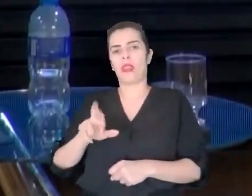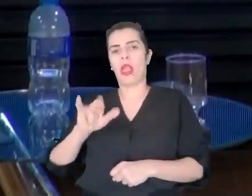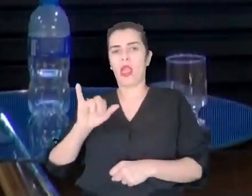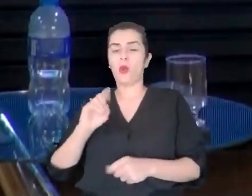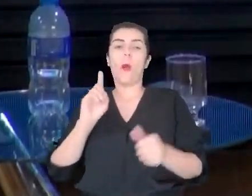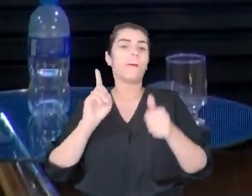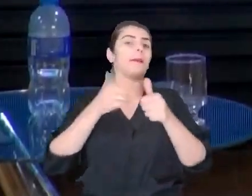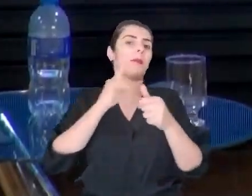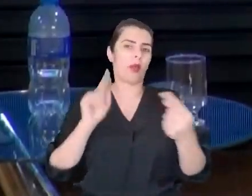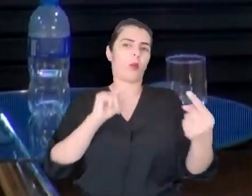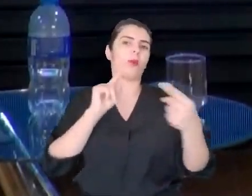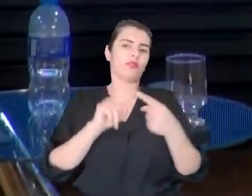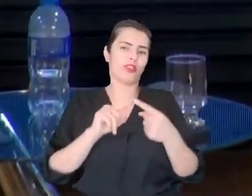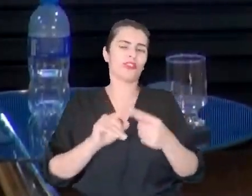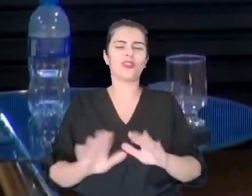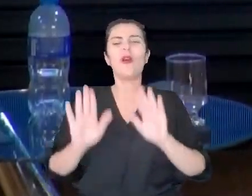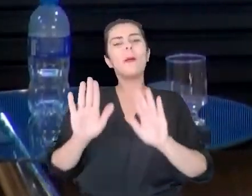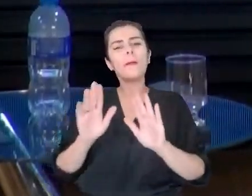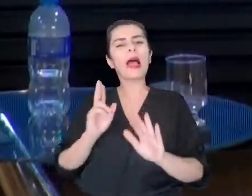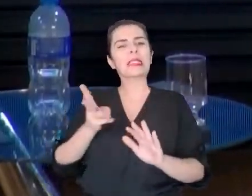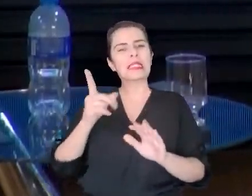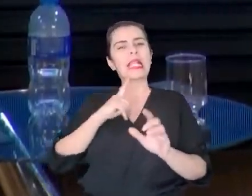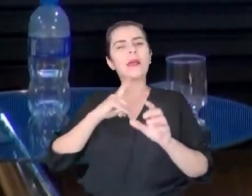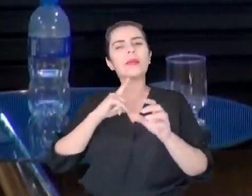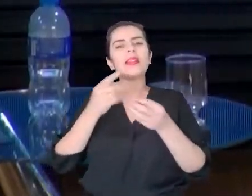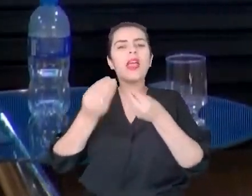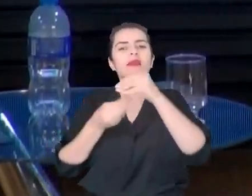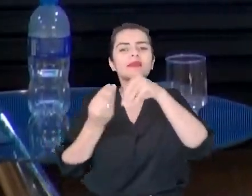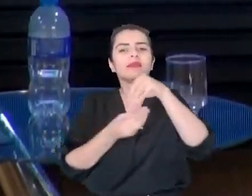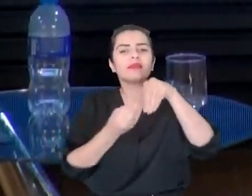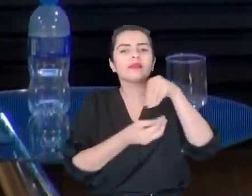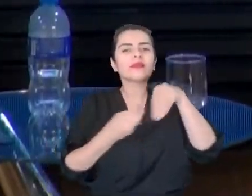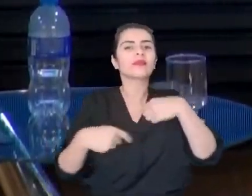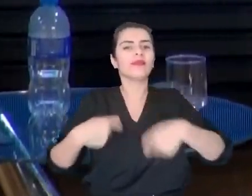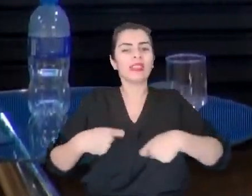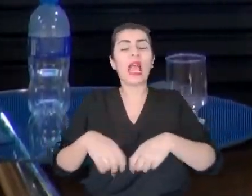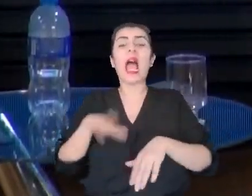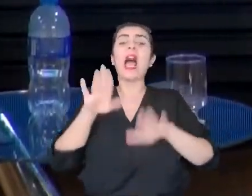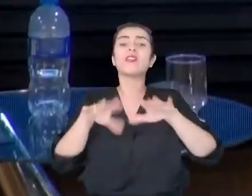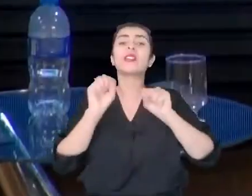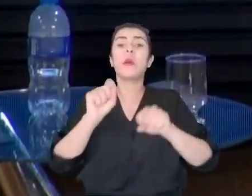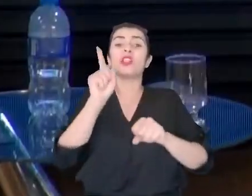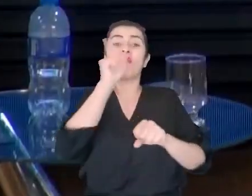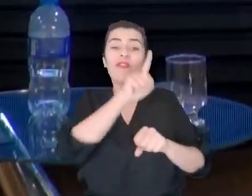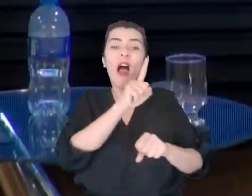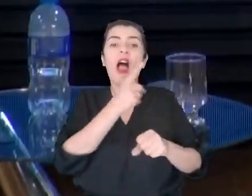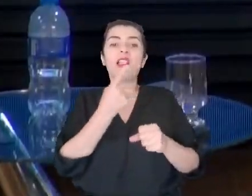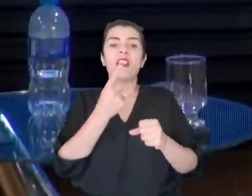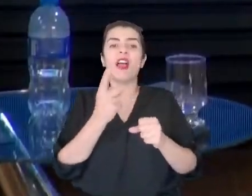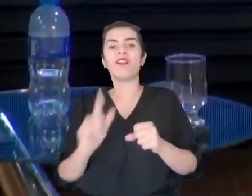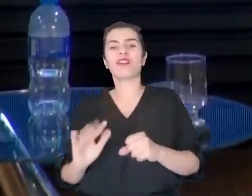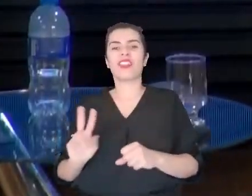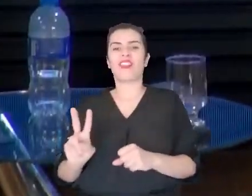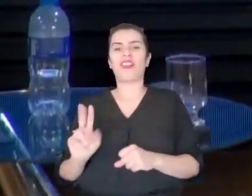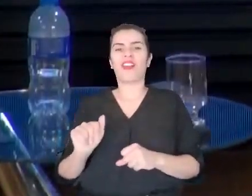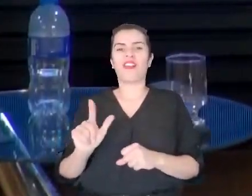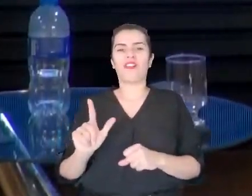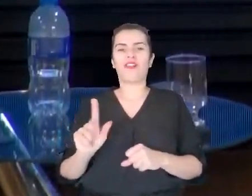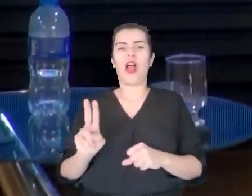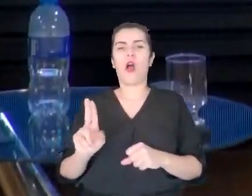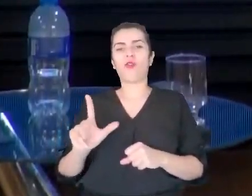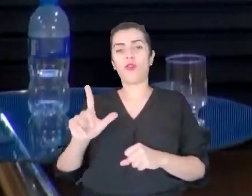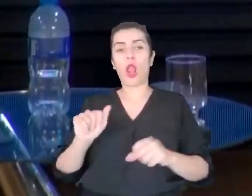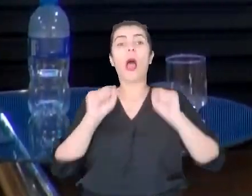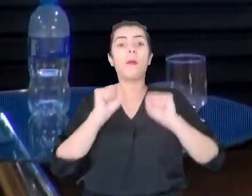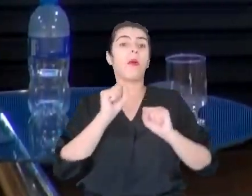Paulo sempre fala. Né? Em algum momento, né, você tem uma falha mecânica, uma falha numa válvula, né? E é preciso, né, que